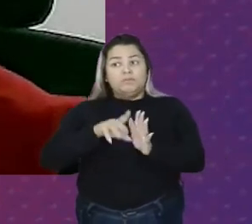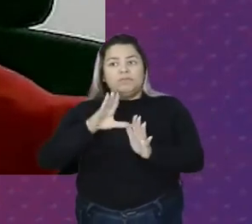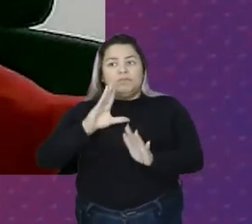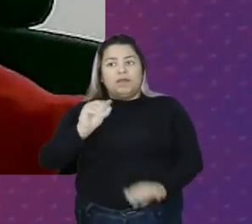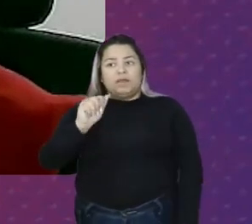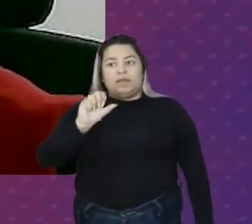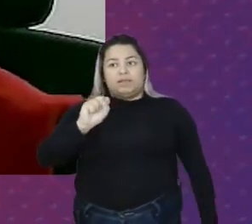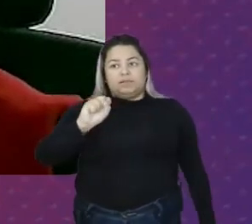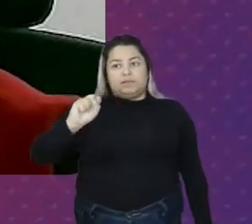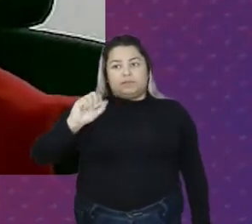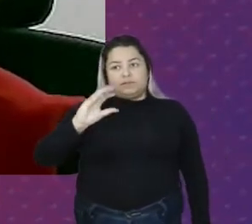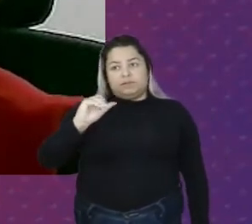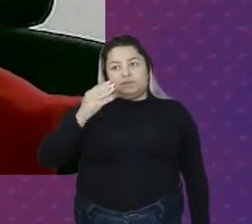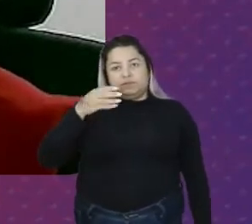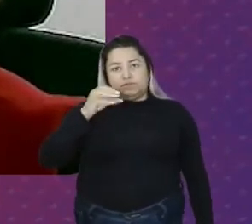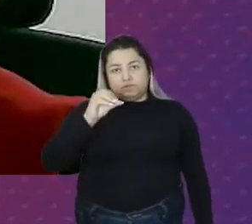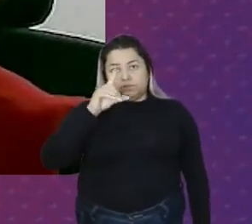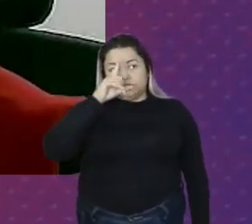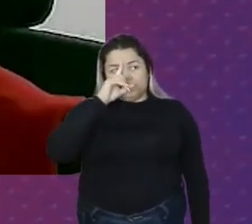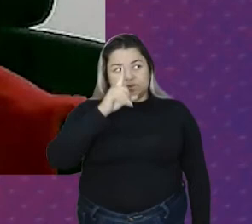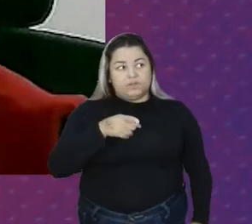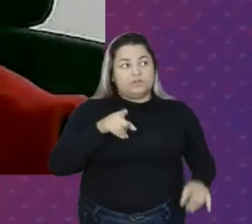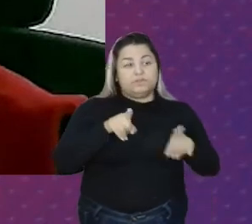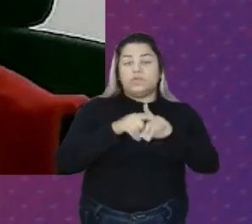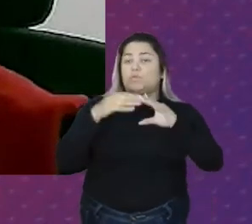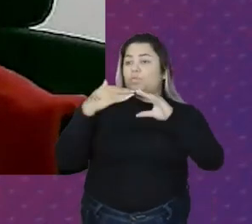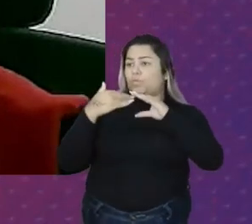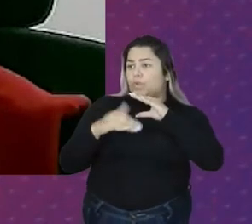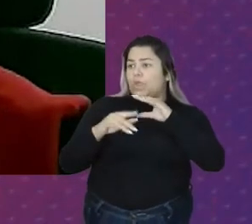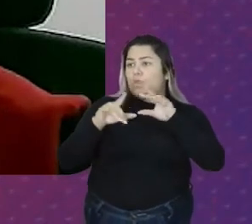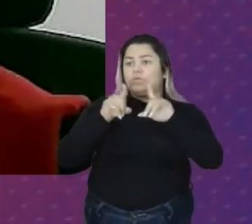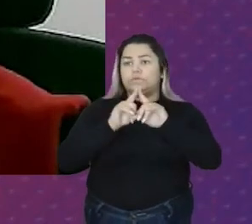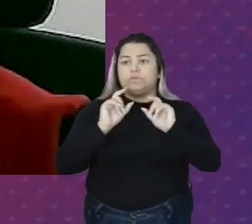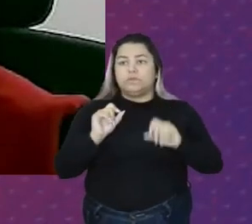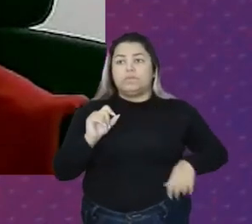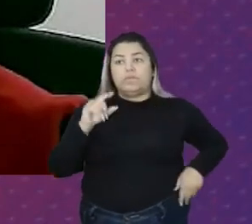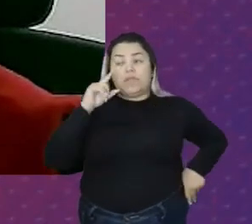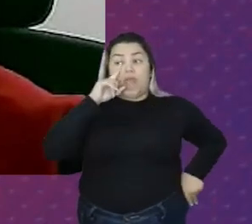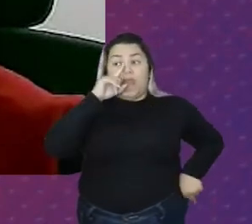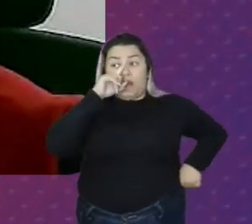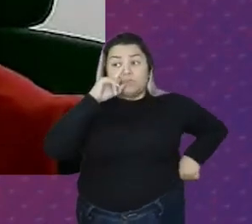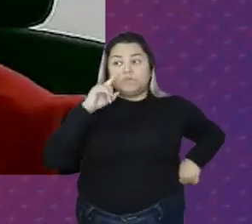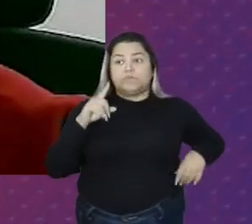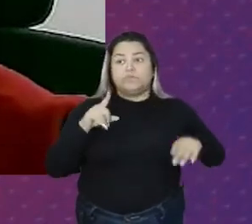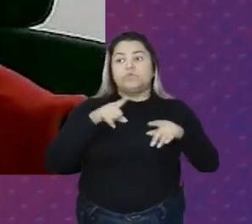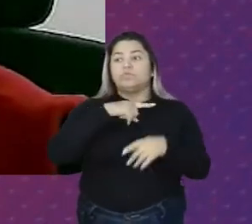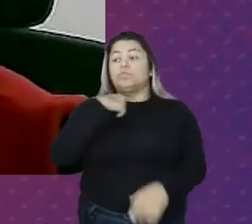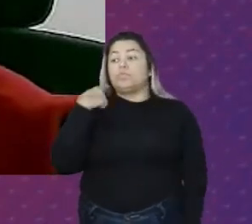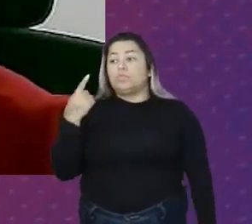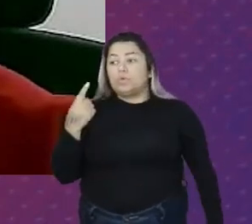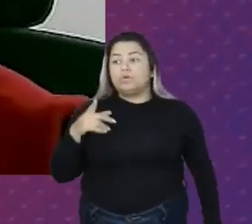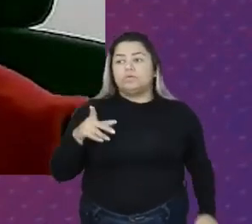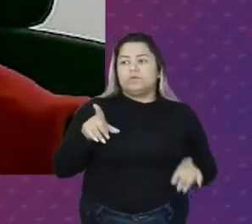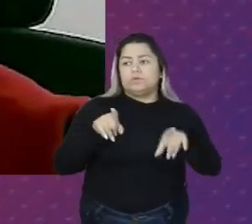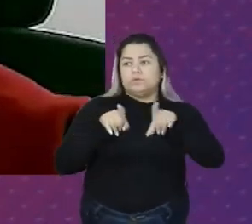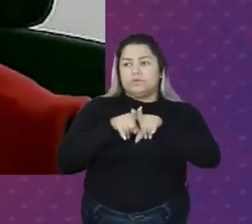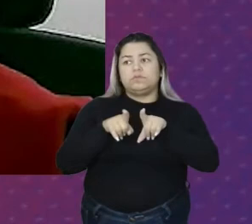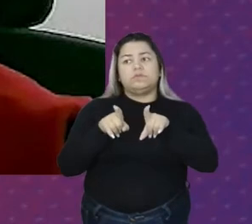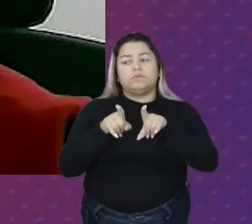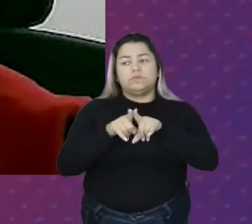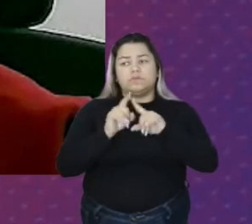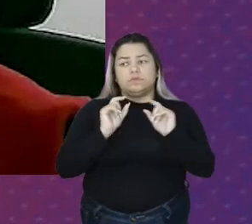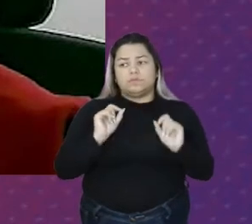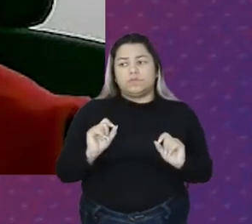mandato. Naquele momento, eu recebi um e-mail me ameaçando de morte a minha família, dizendo